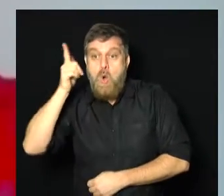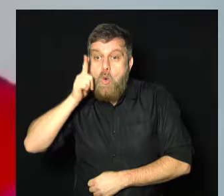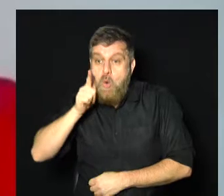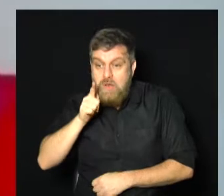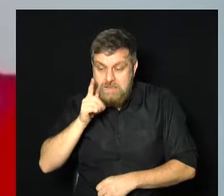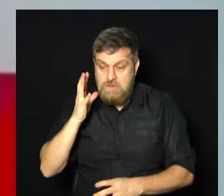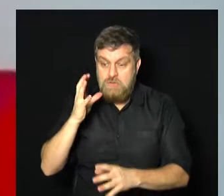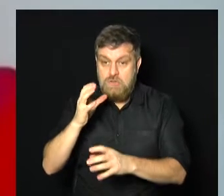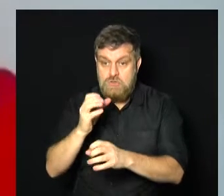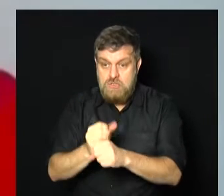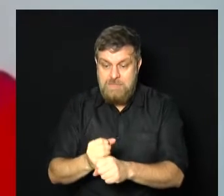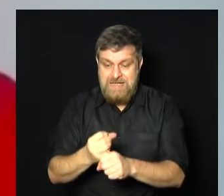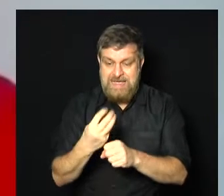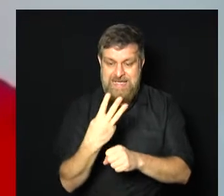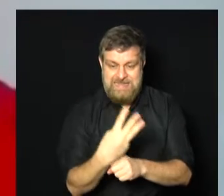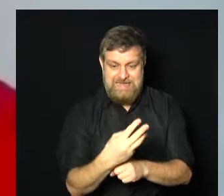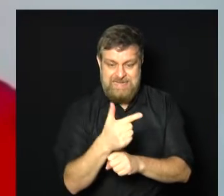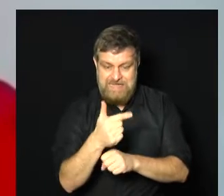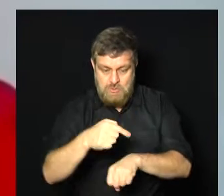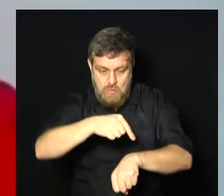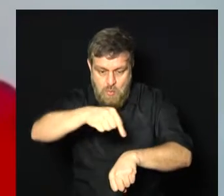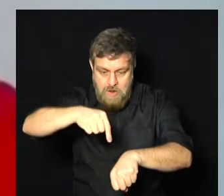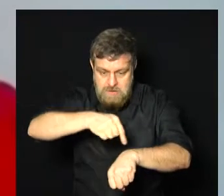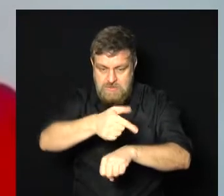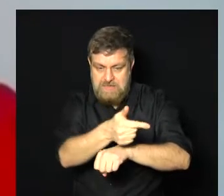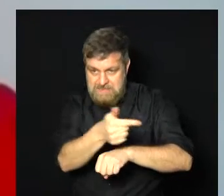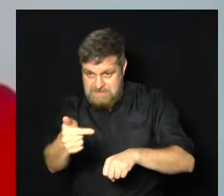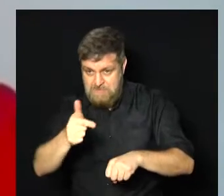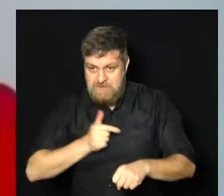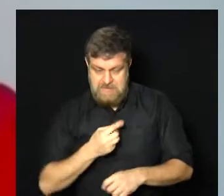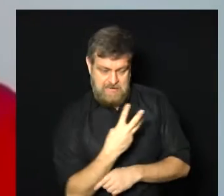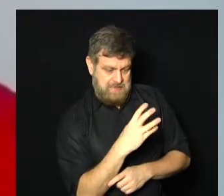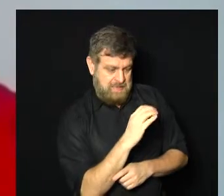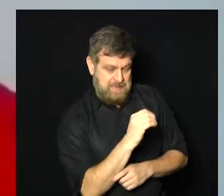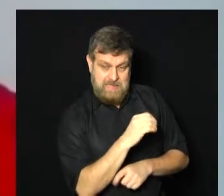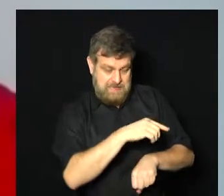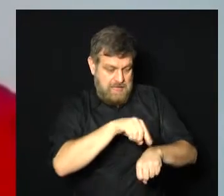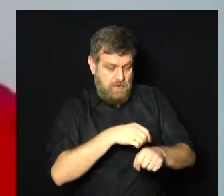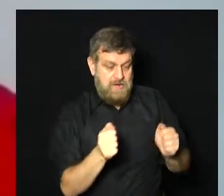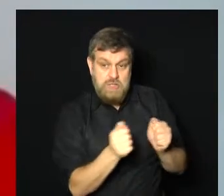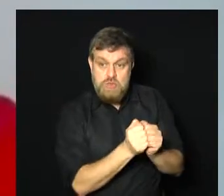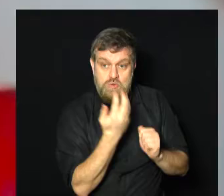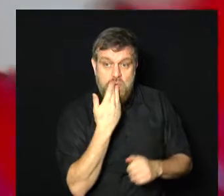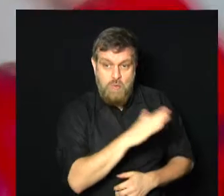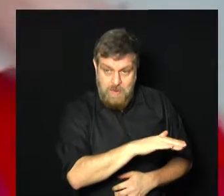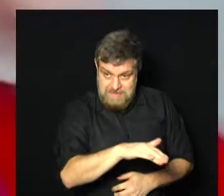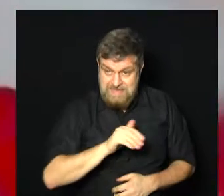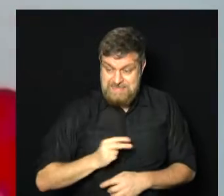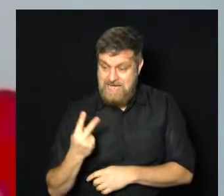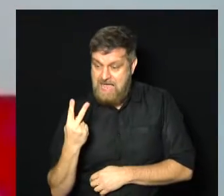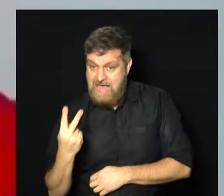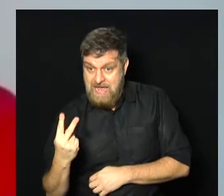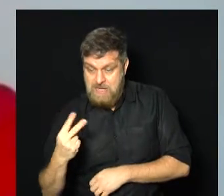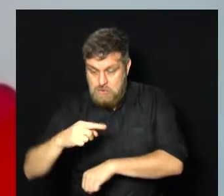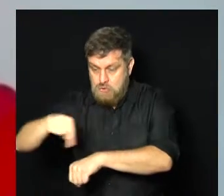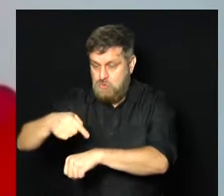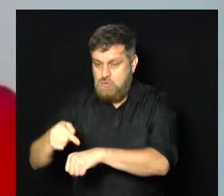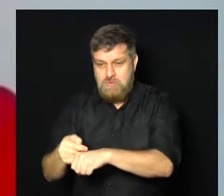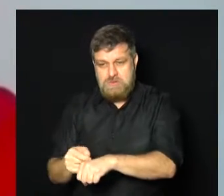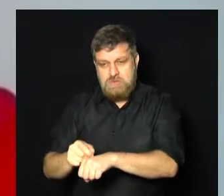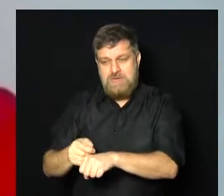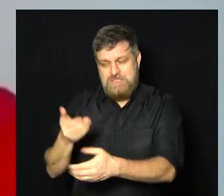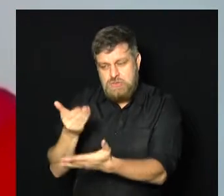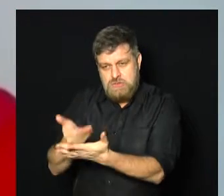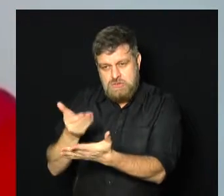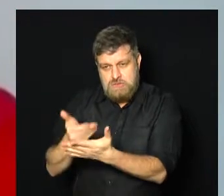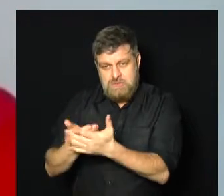hoje divididas entre 30 horas de trabalho efetivo com as crianças e 2 horas de formações semanais. Então, é preciso destacar, né, um longo período de